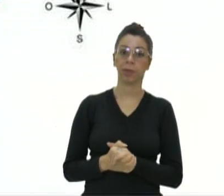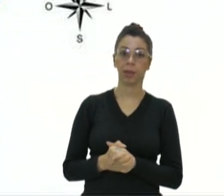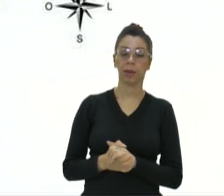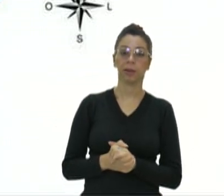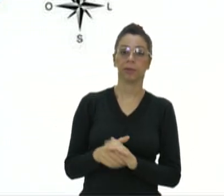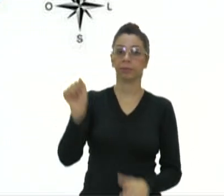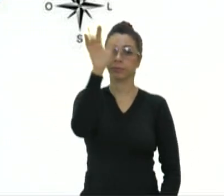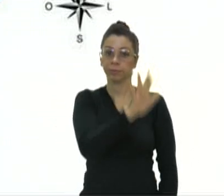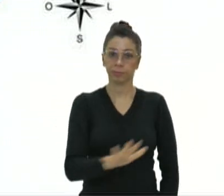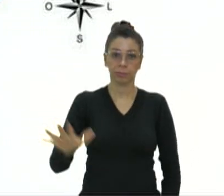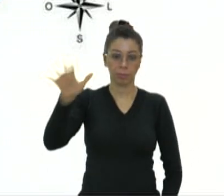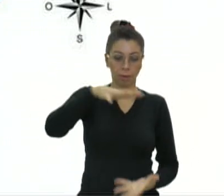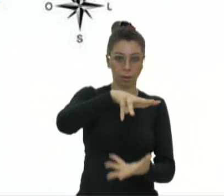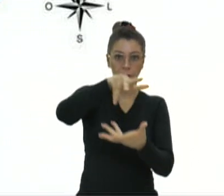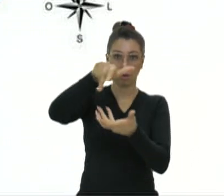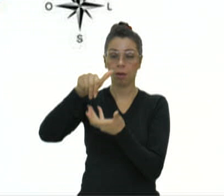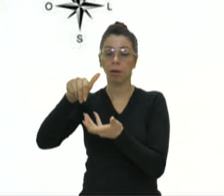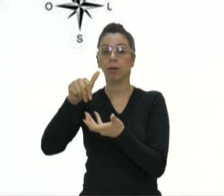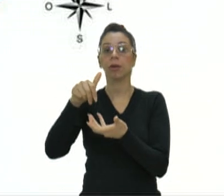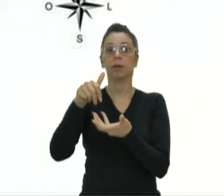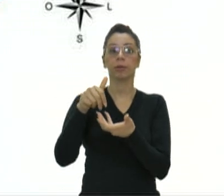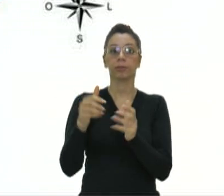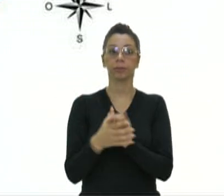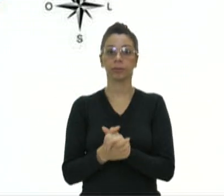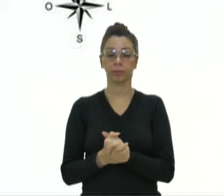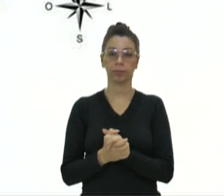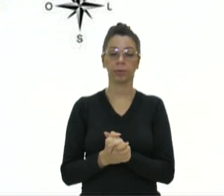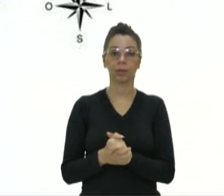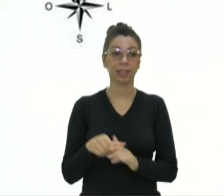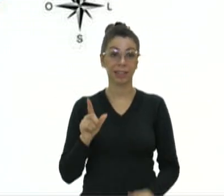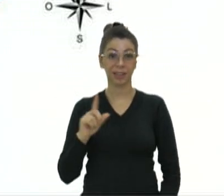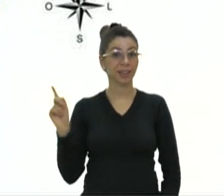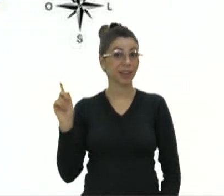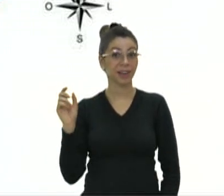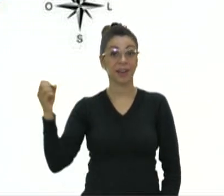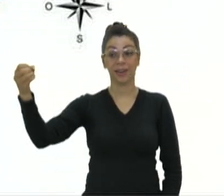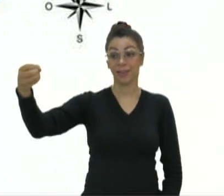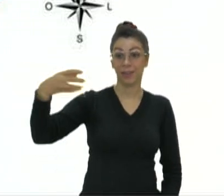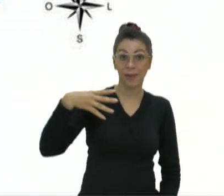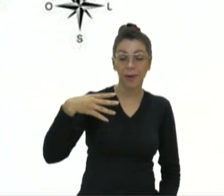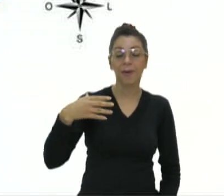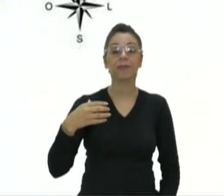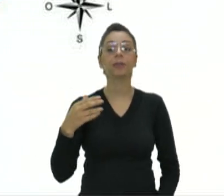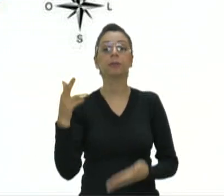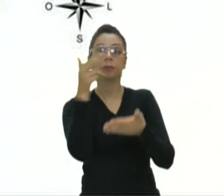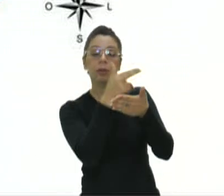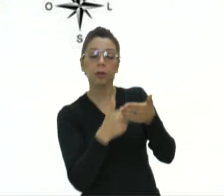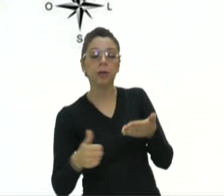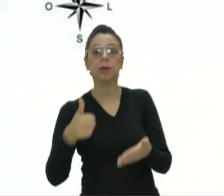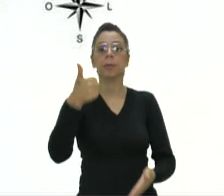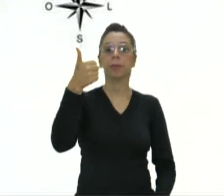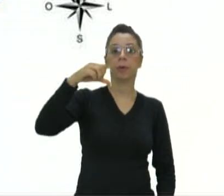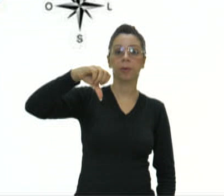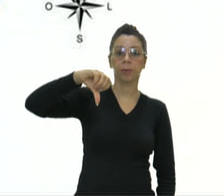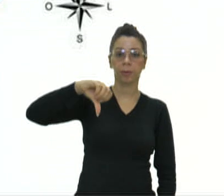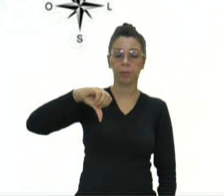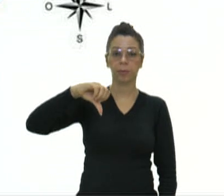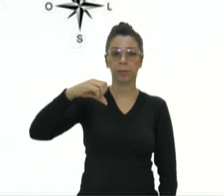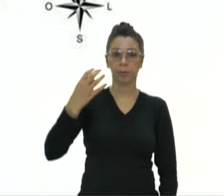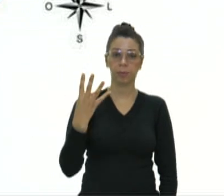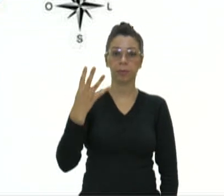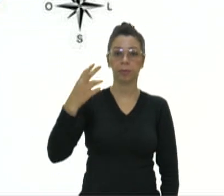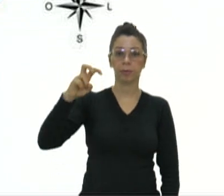que este aqui é um mapa de Mercator, hiper novinho, desenhado a primeira vez em 1452,